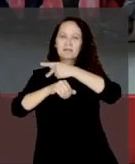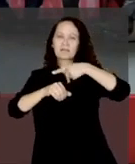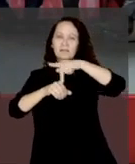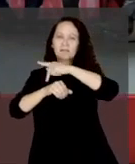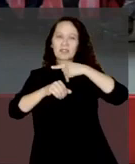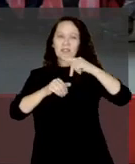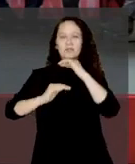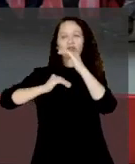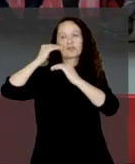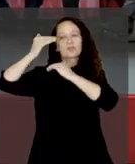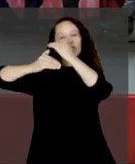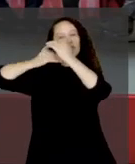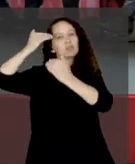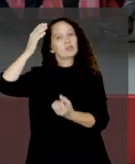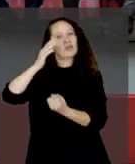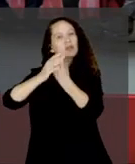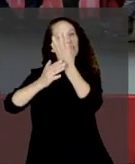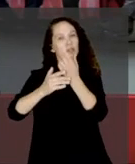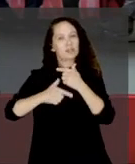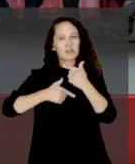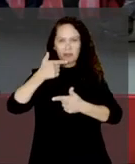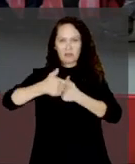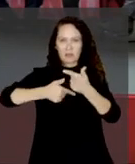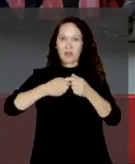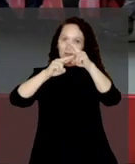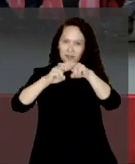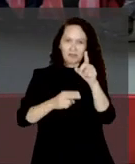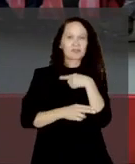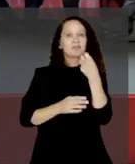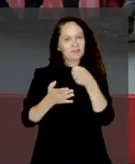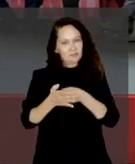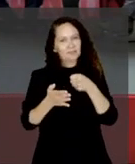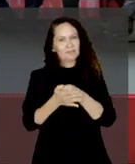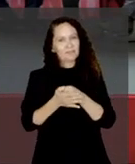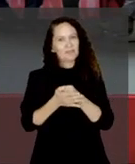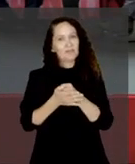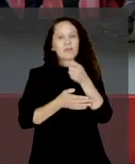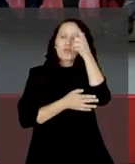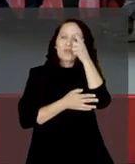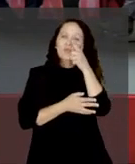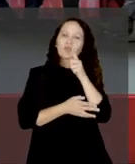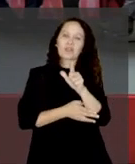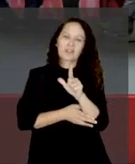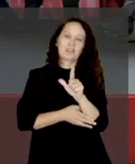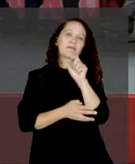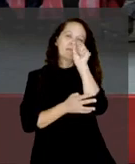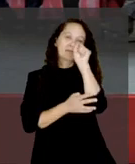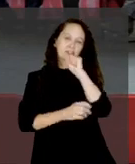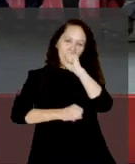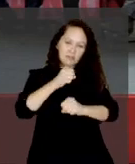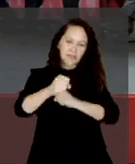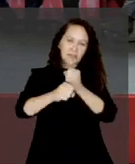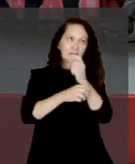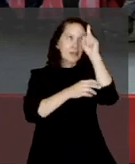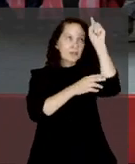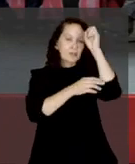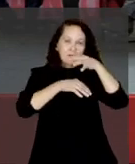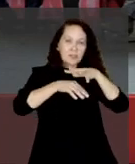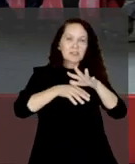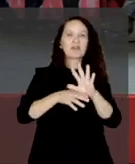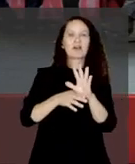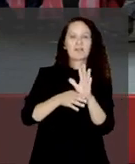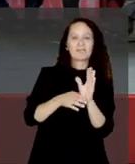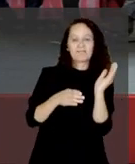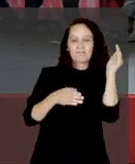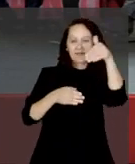combater aqueles que exaltam a ditadura militar. O povo precisa saber o que foi a ditadura militar, a importância da democracia, e tenho